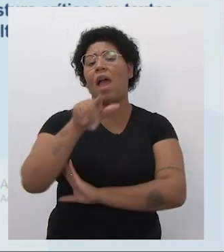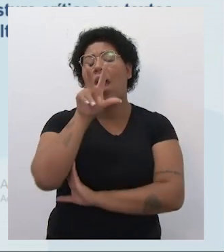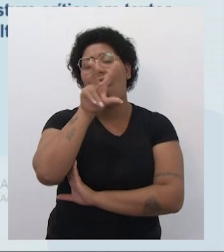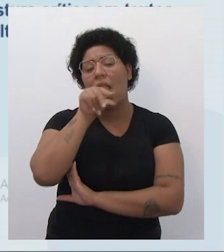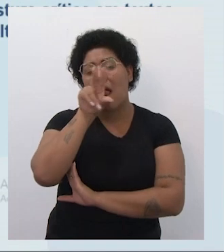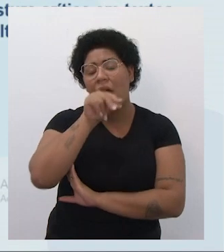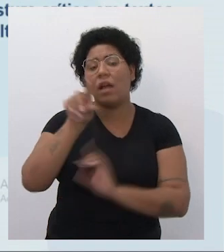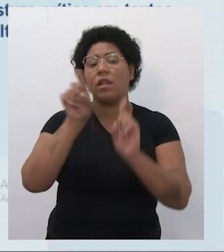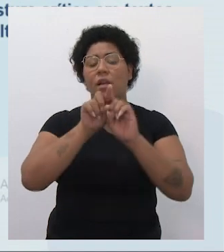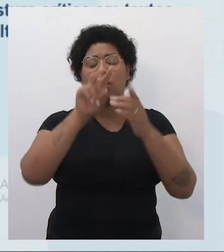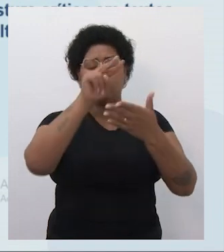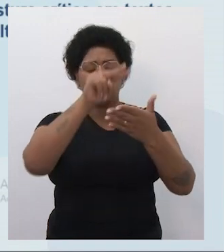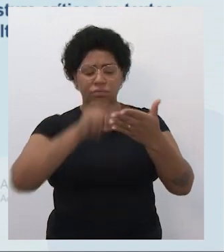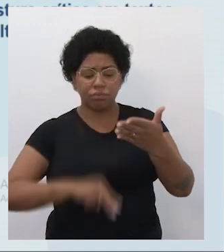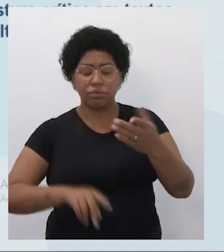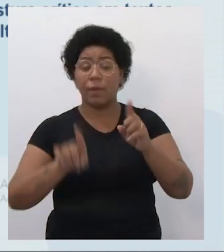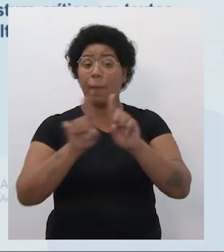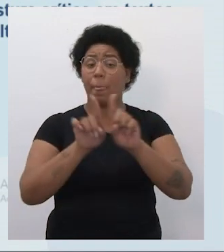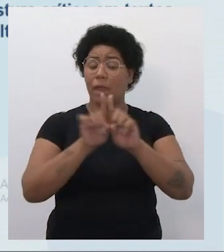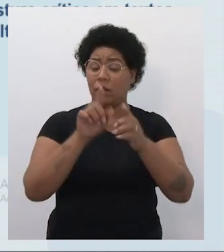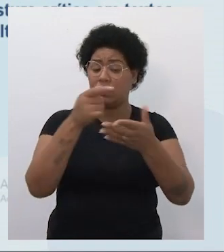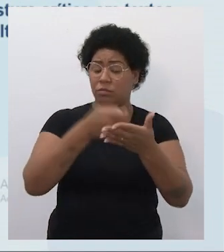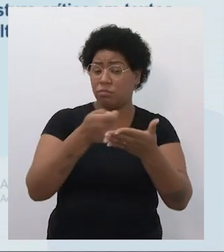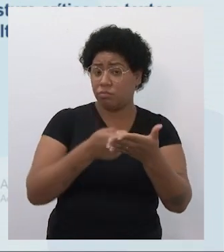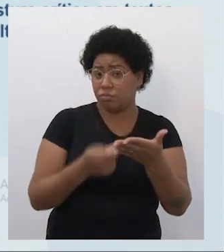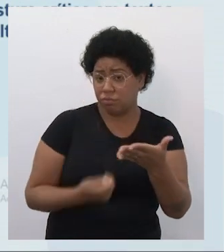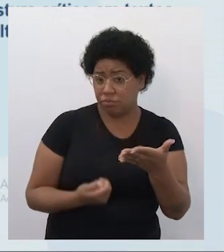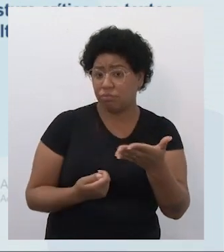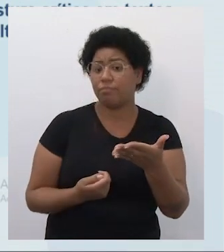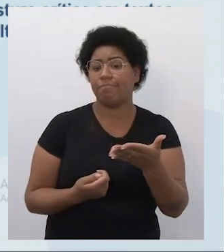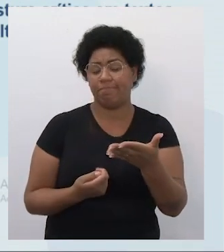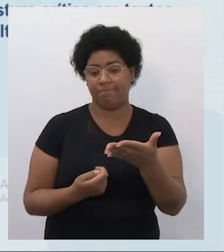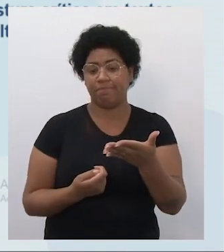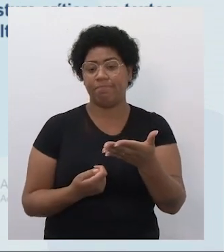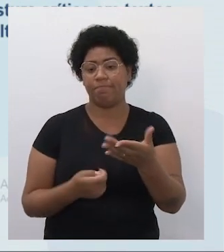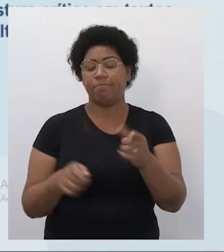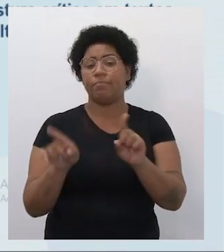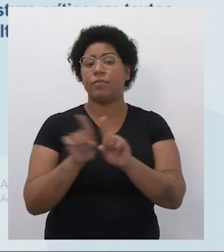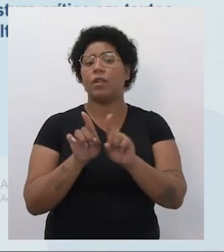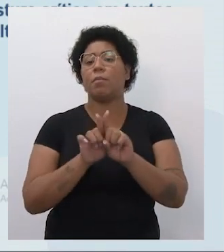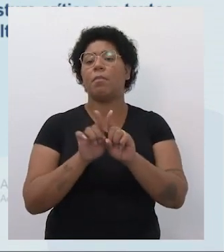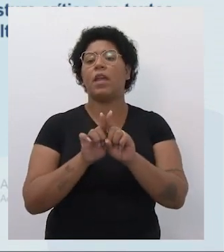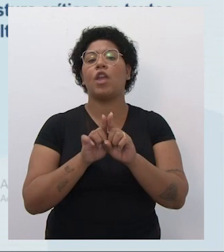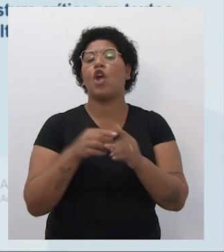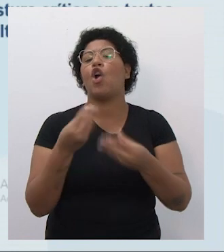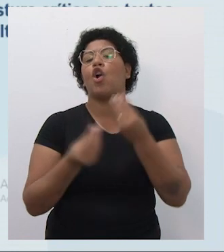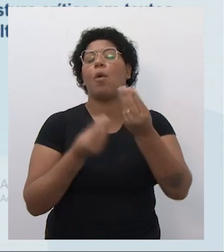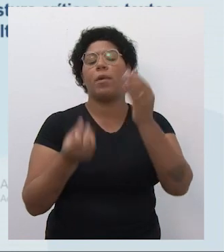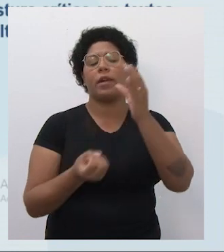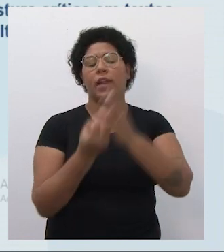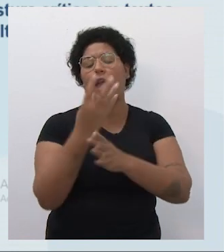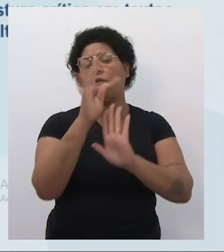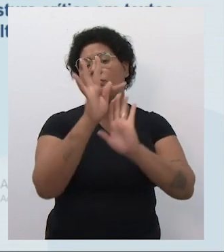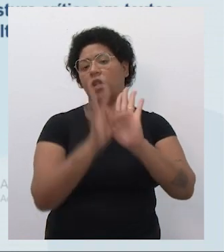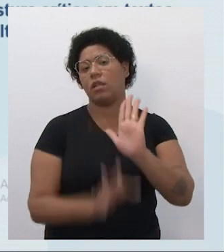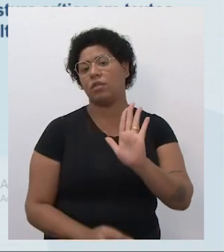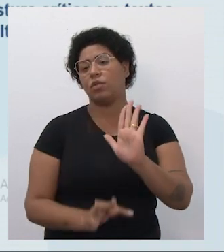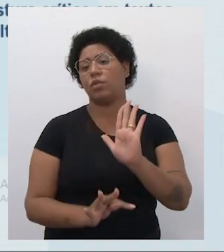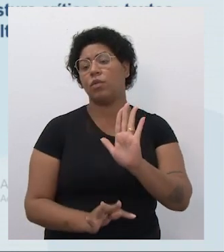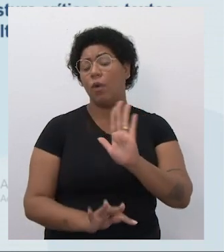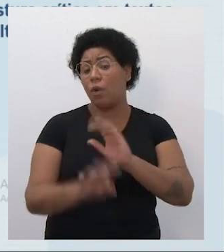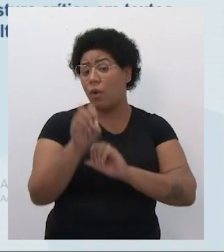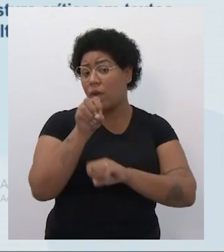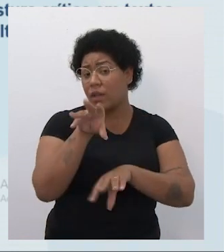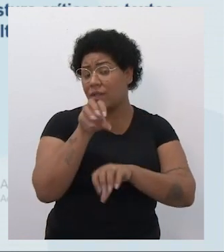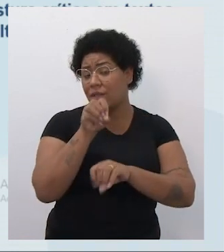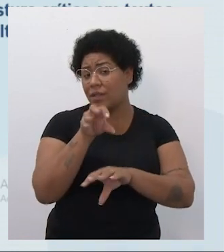leitura e a escrita, a análise linguística e multissemiótica e a produção de textos. E o ensino dessas